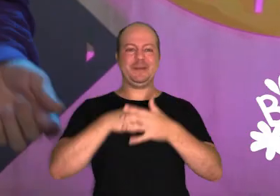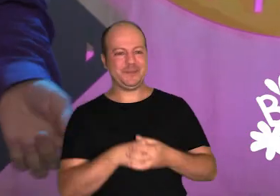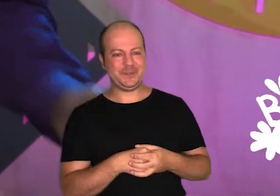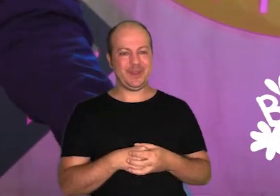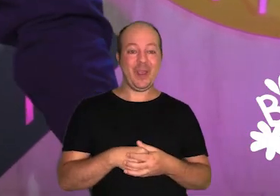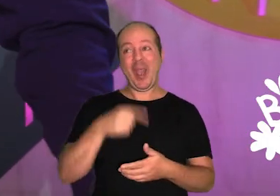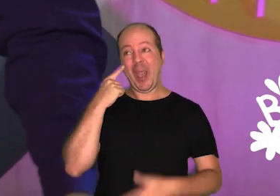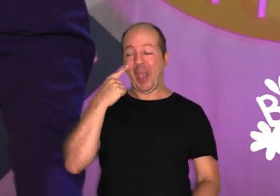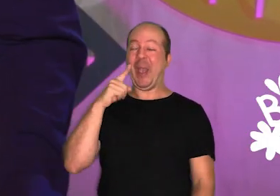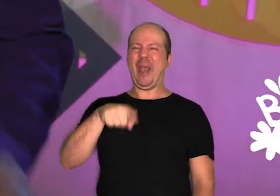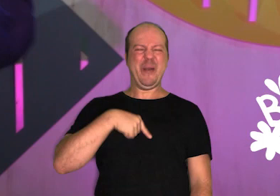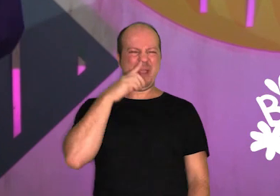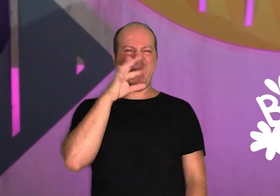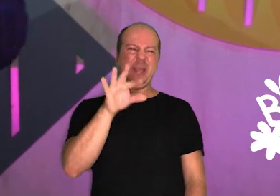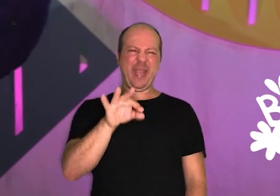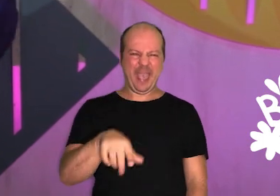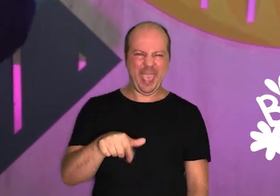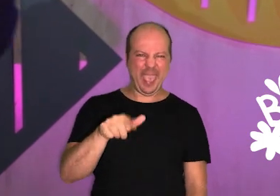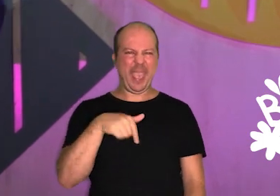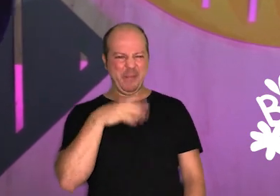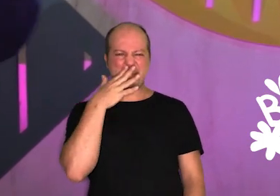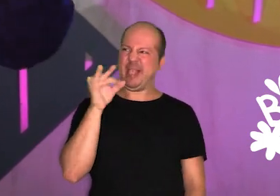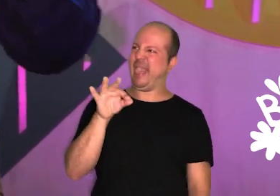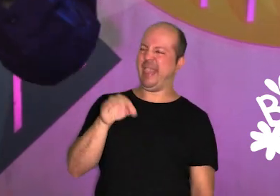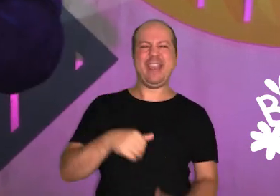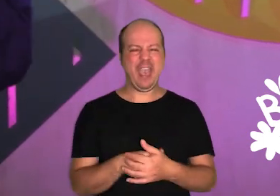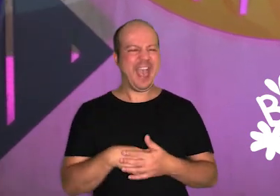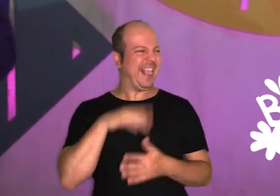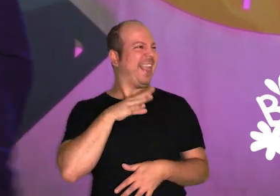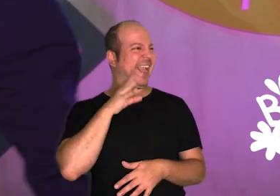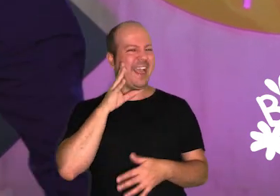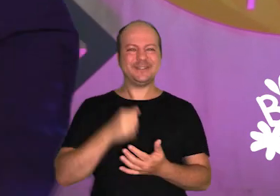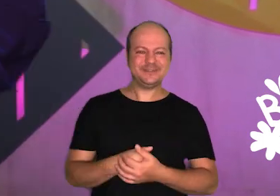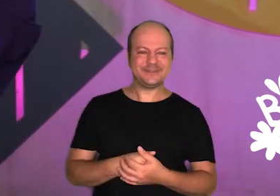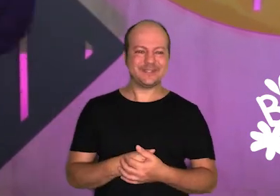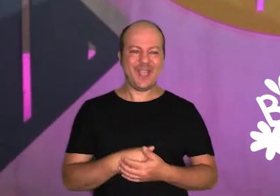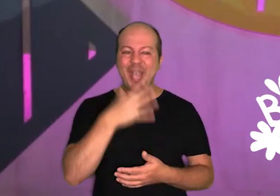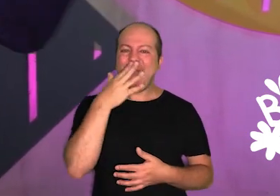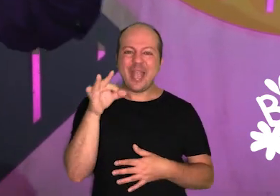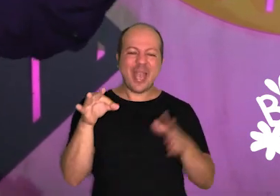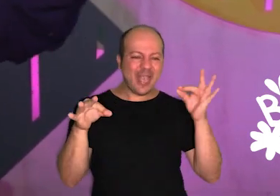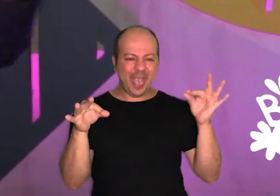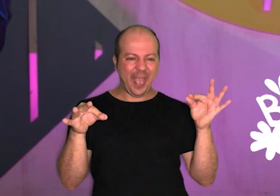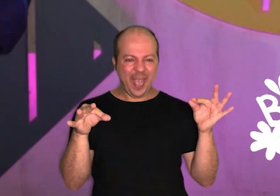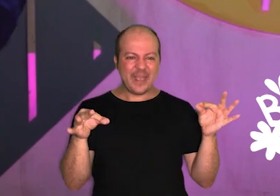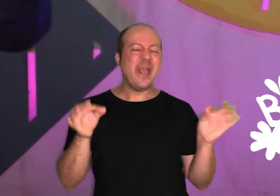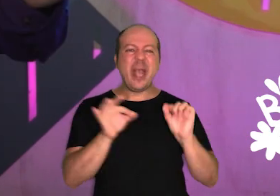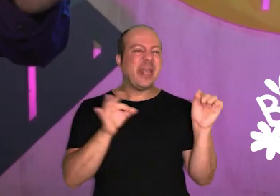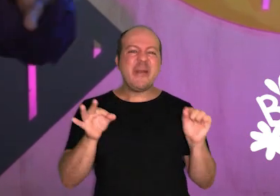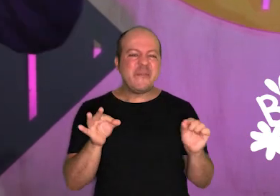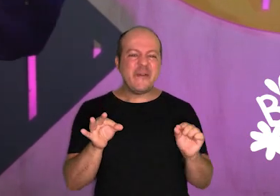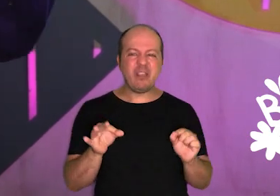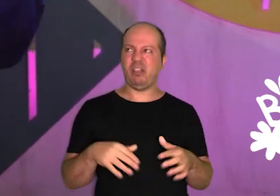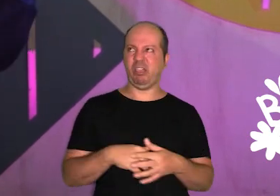Oba! Ih, ó, oh, a meleca! Ih, meleca! Ai, que legal! Ih, aqui! Ai, que nojo